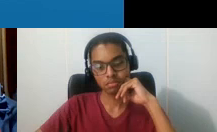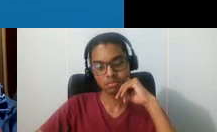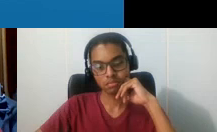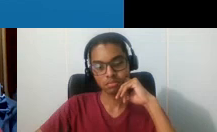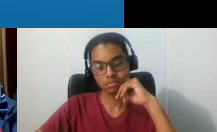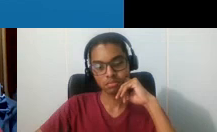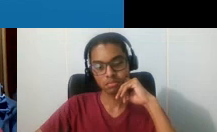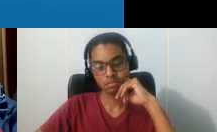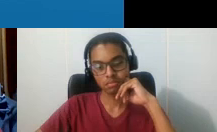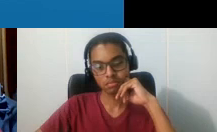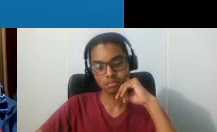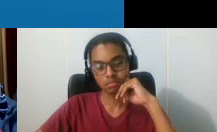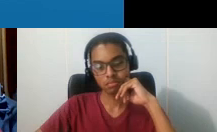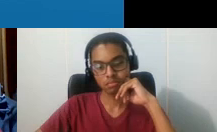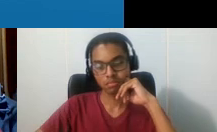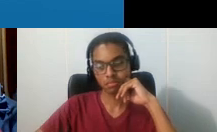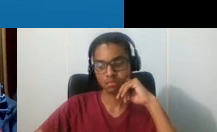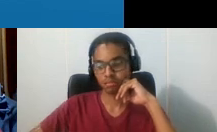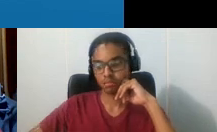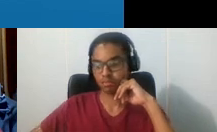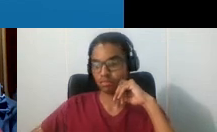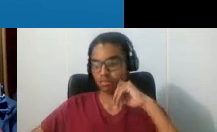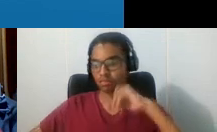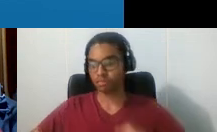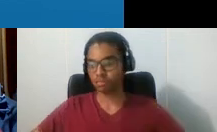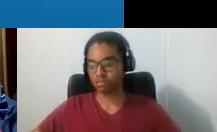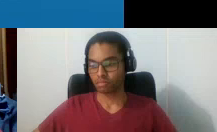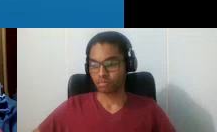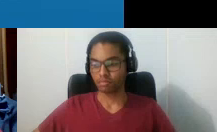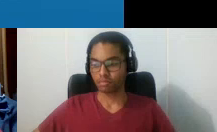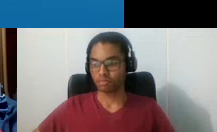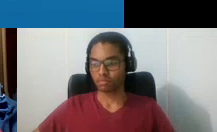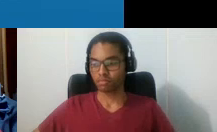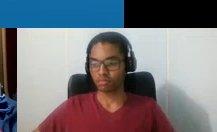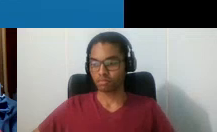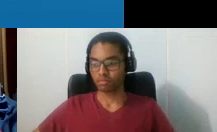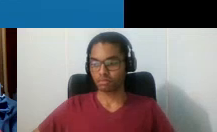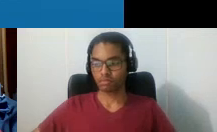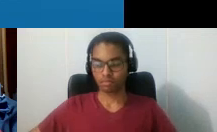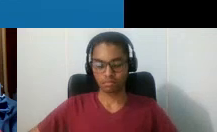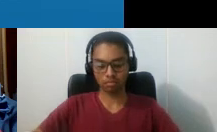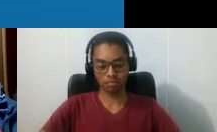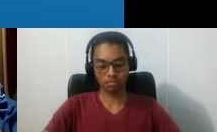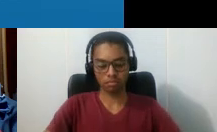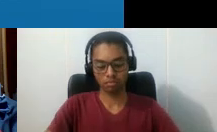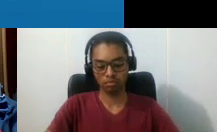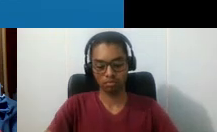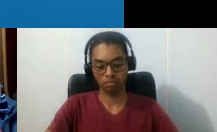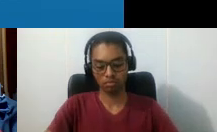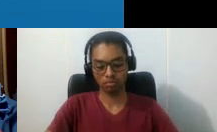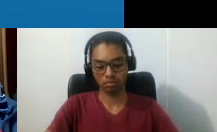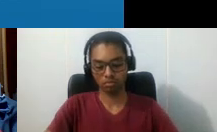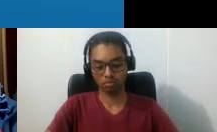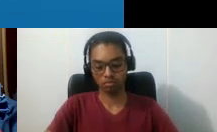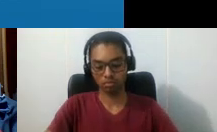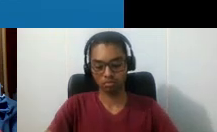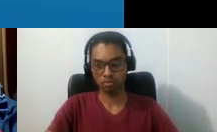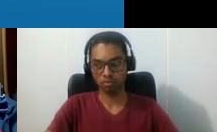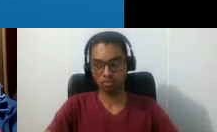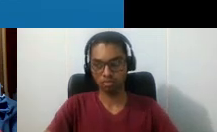dureza depois que esfria. E a medida de quanto ele ganha de dureza, a profundidade que a